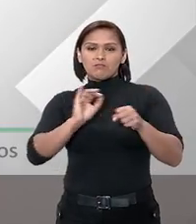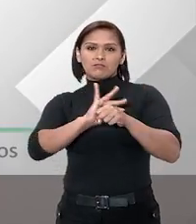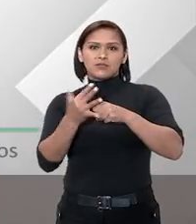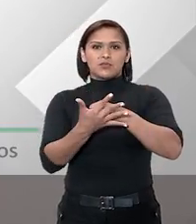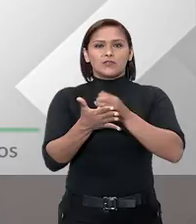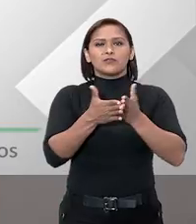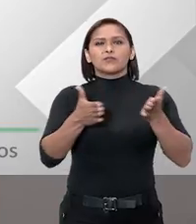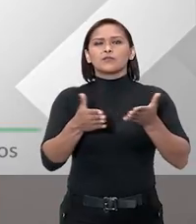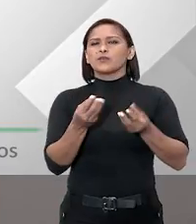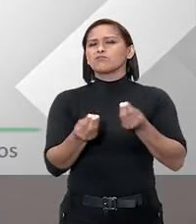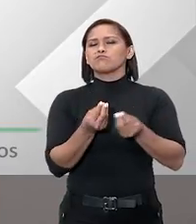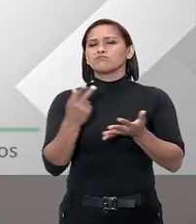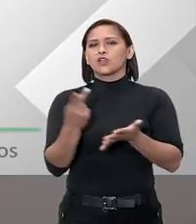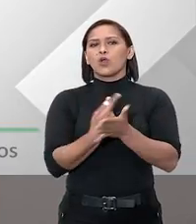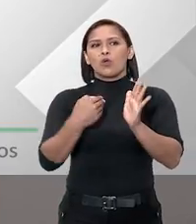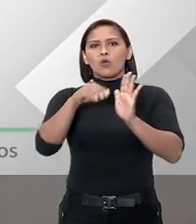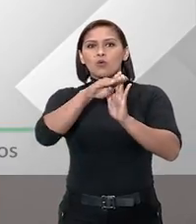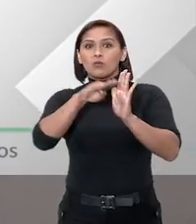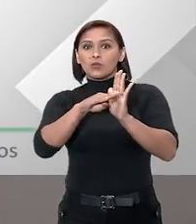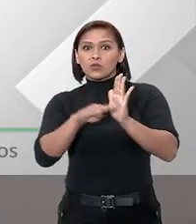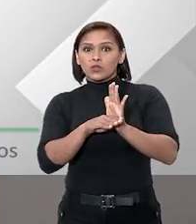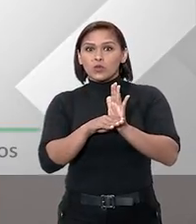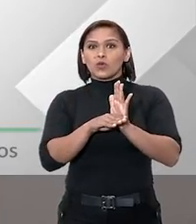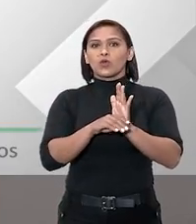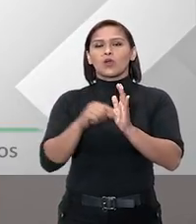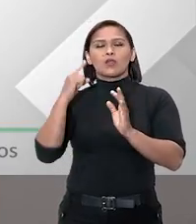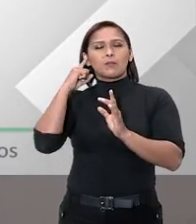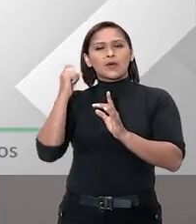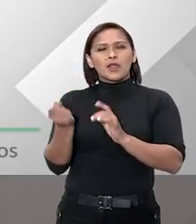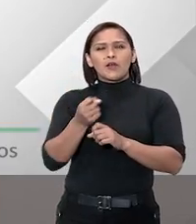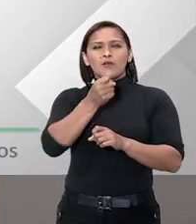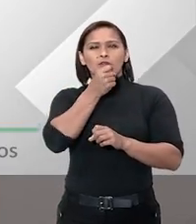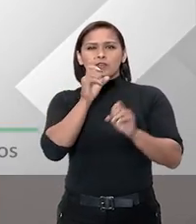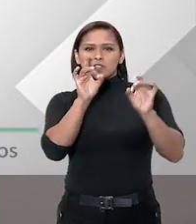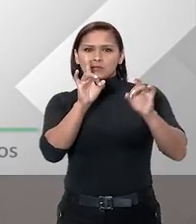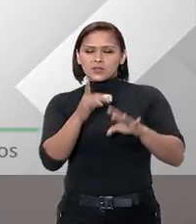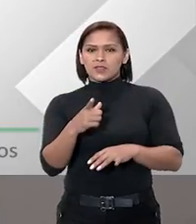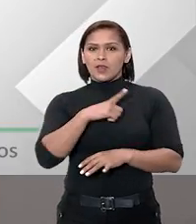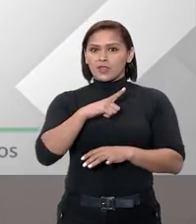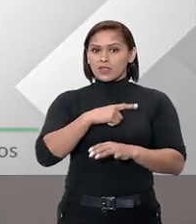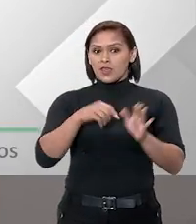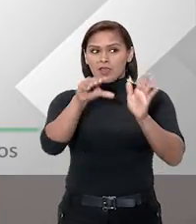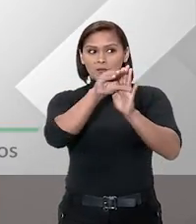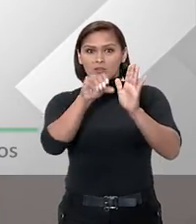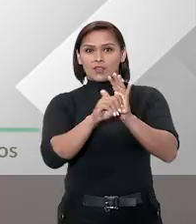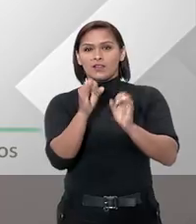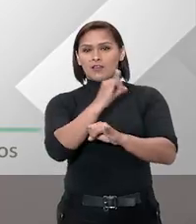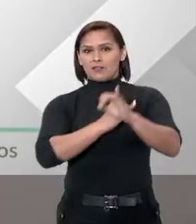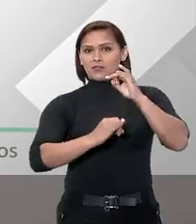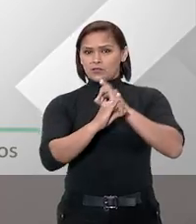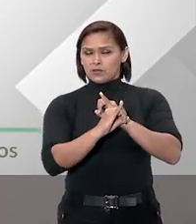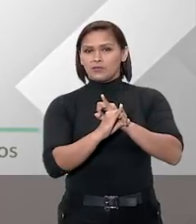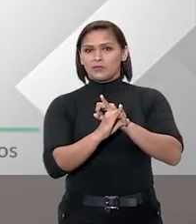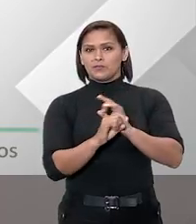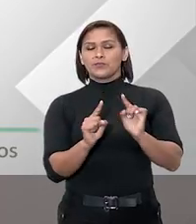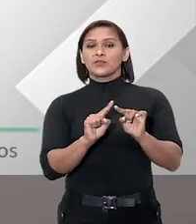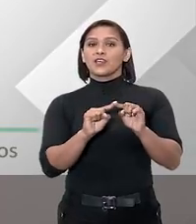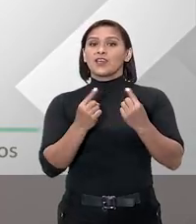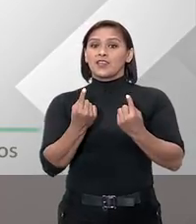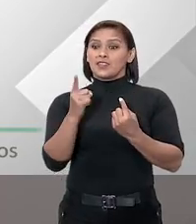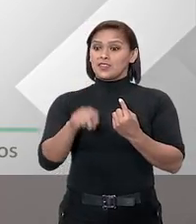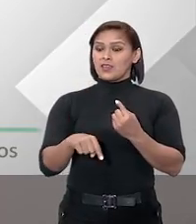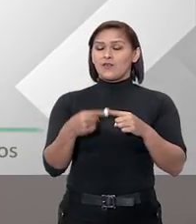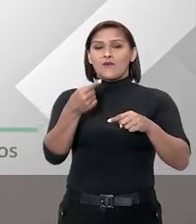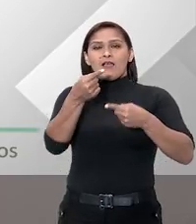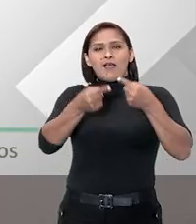de pandemia? Será que o protocolo para a oitiva de depoimento especial prevê a modalidade virtual? Então, essa